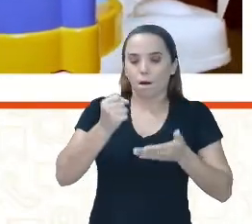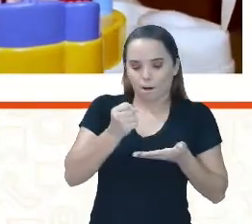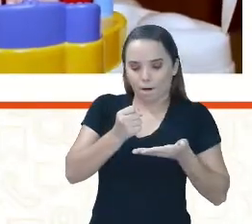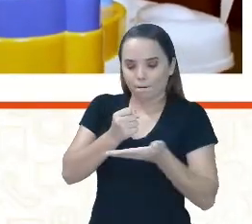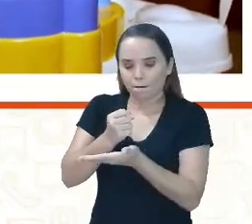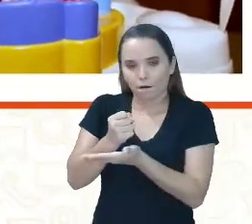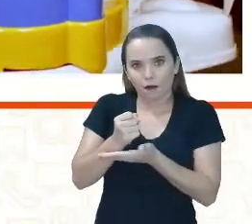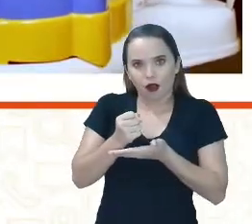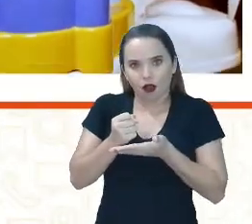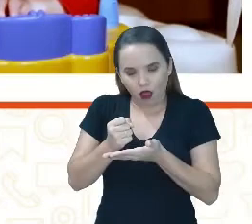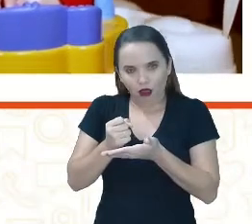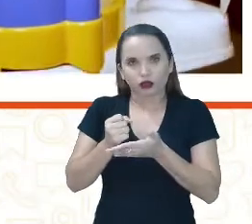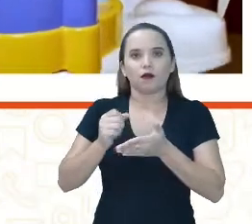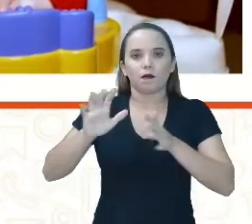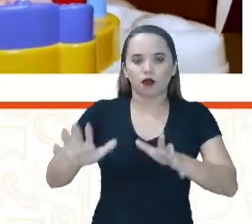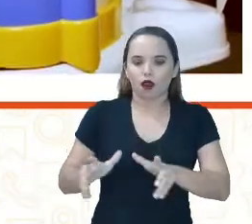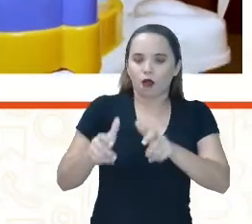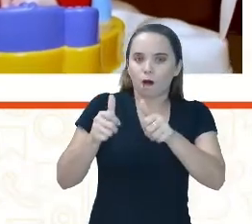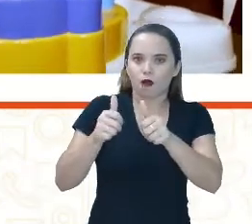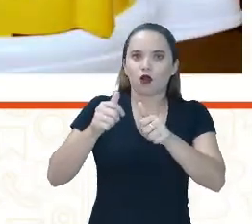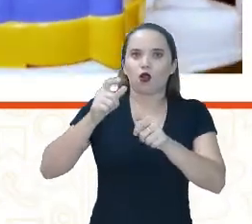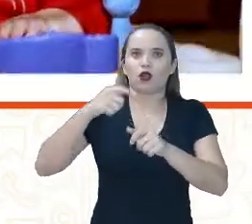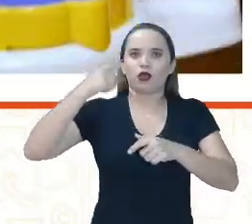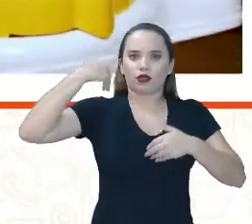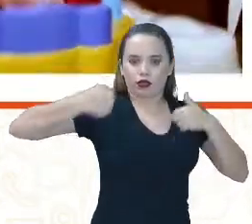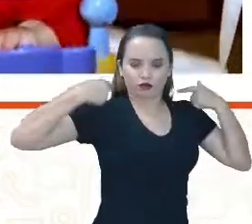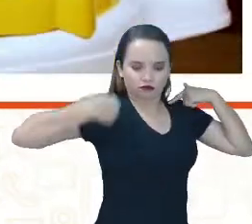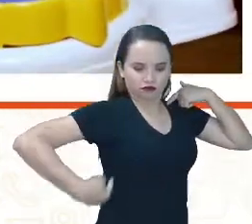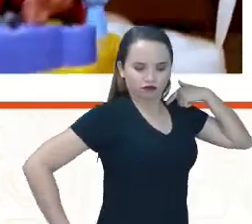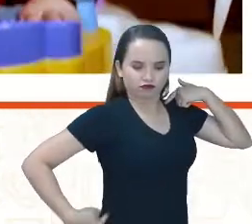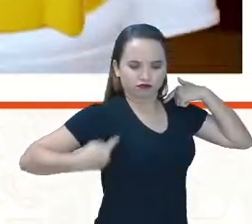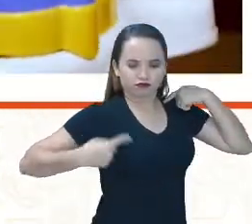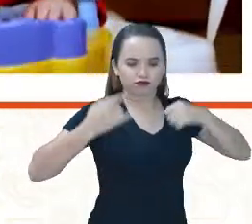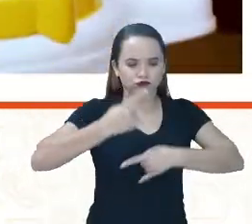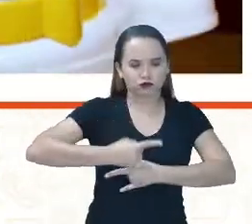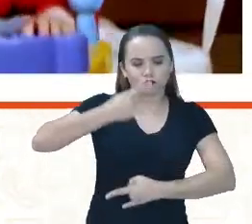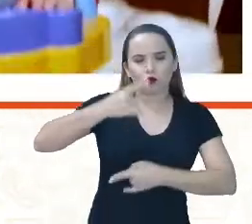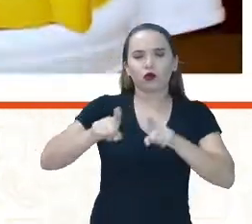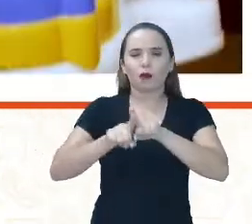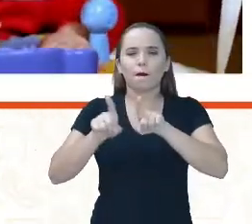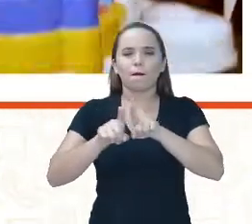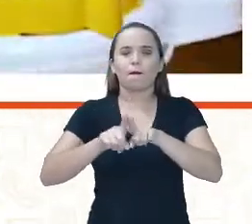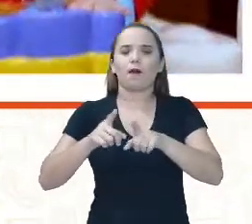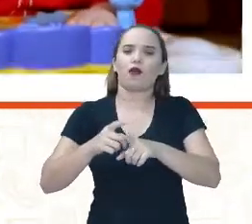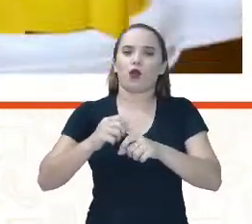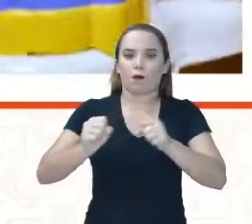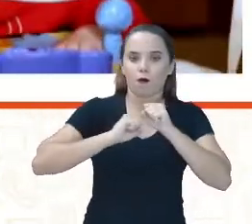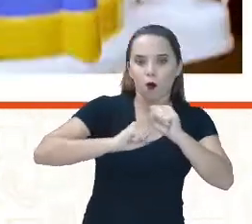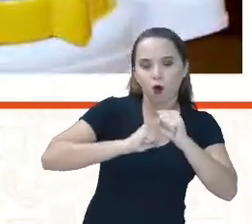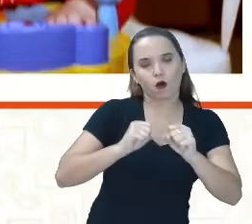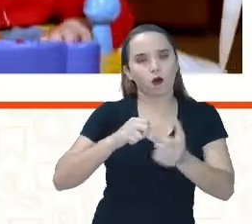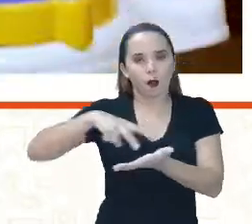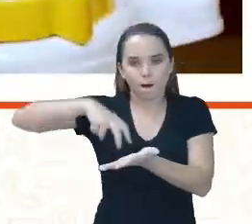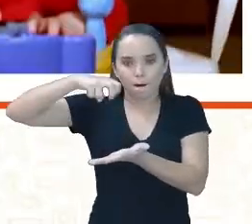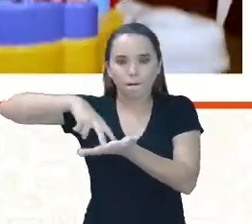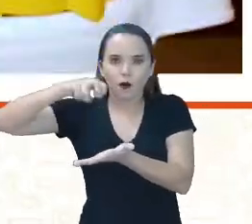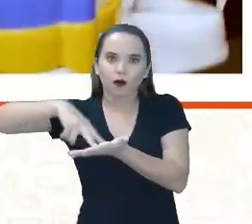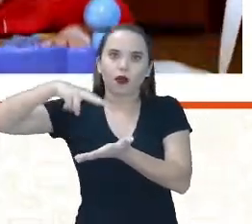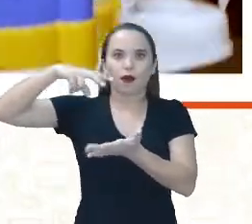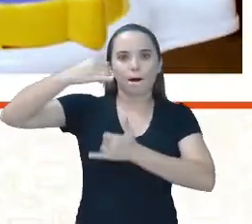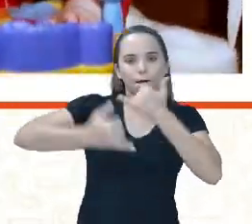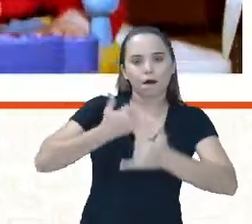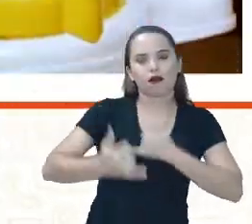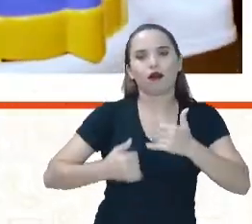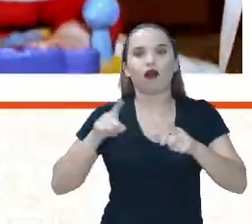atividades motoras que estão relacionadas com a postura, como correr, brincar, pular, a própria marcha. Então,